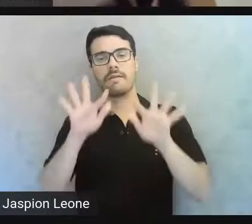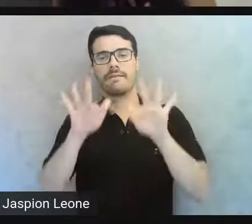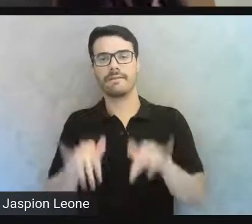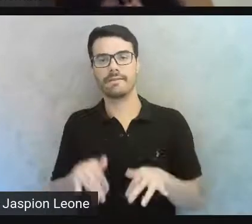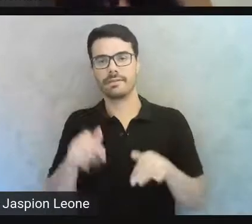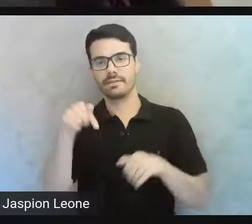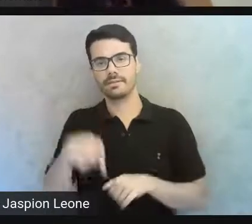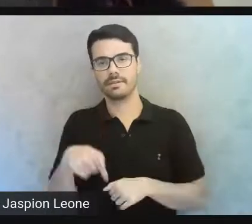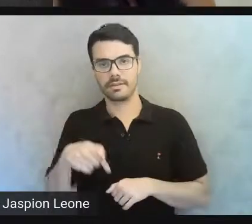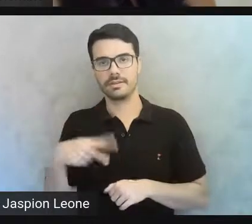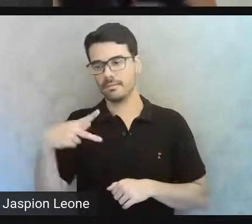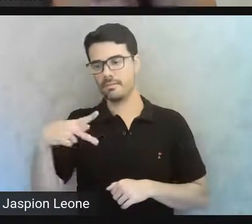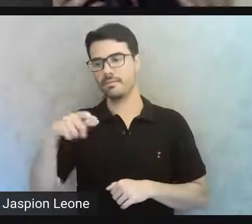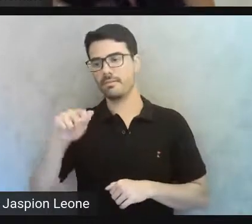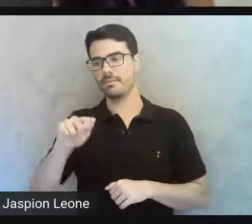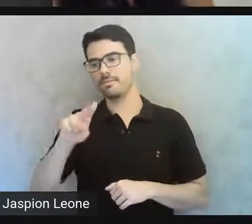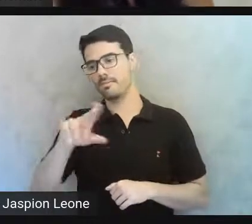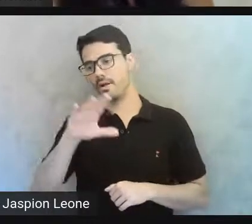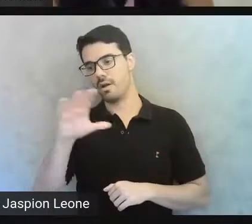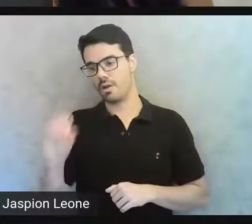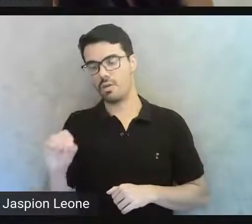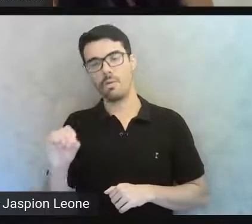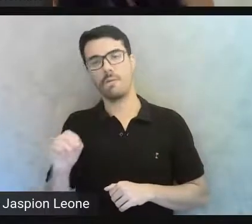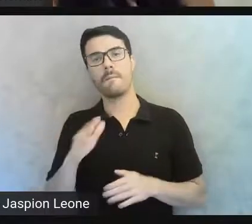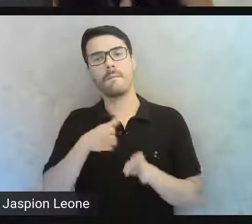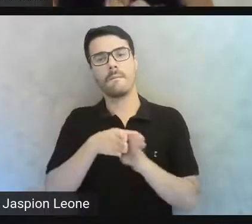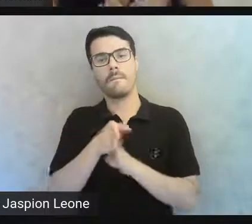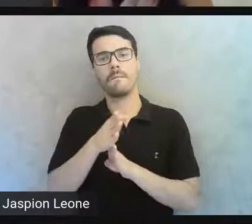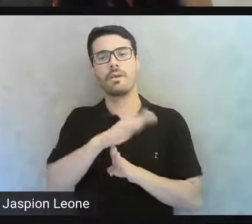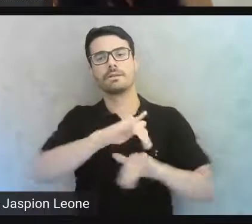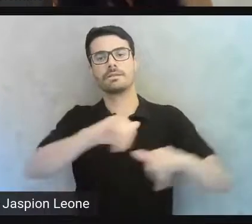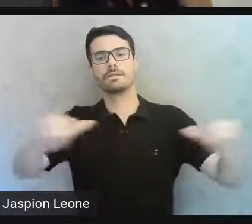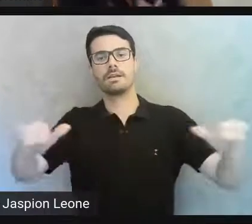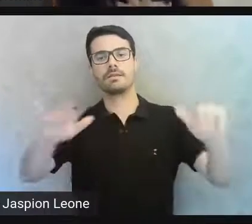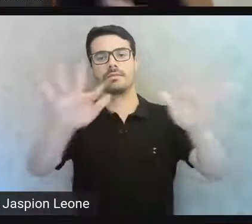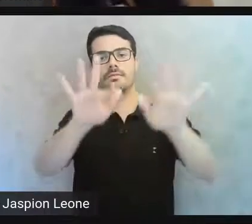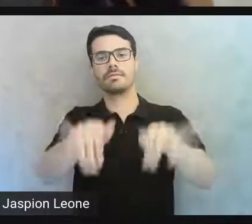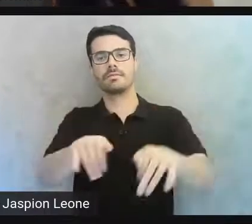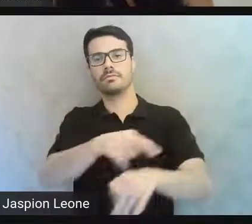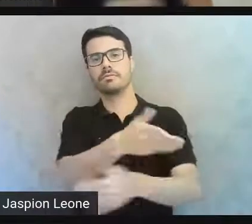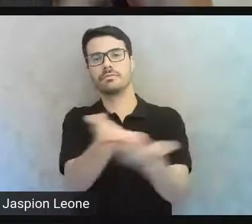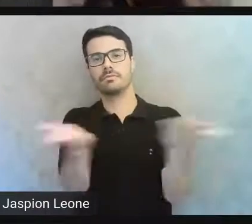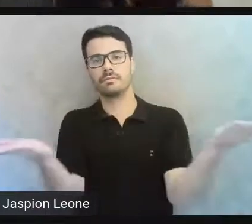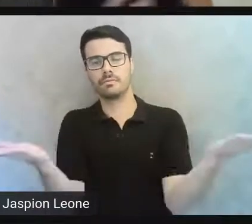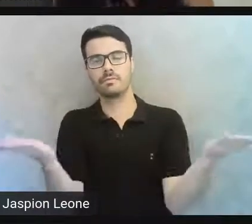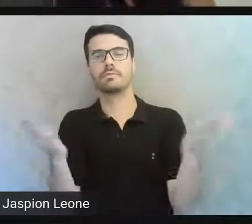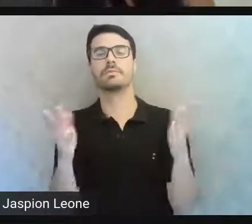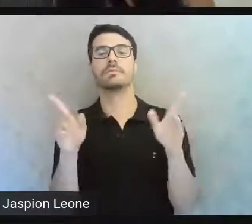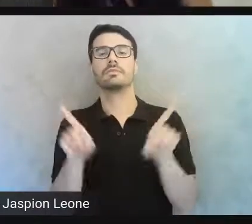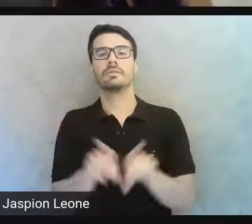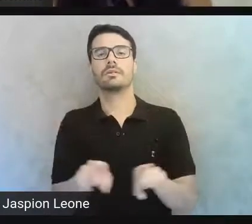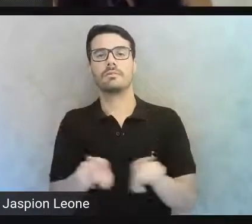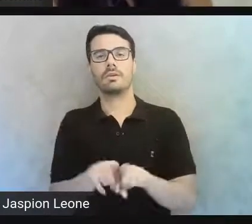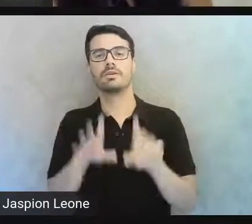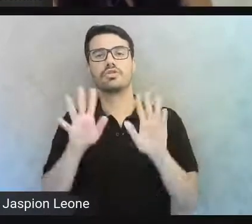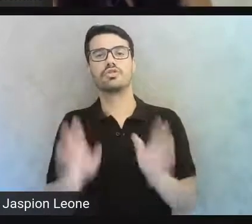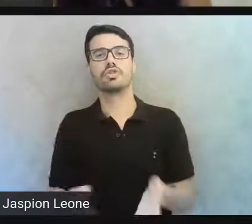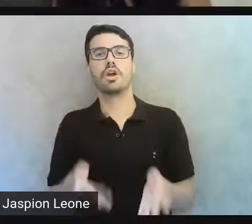ver com o Paulo se ele quer deixar uma mensagem final, Paulo, para quem está ouvindo a gente, e para a gente ir encerrando